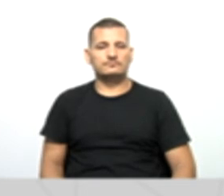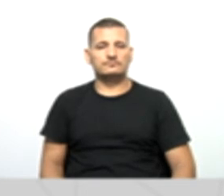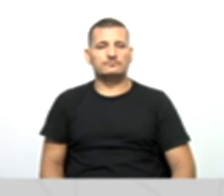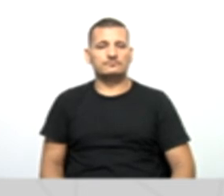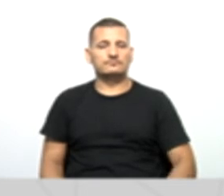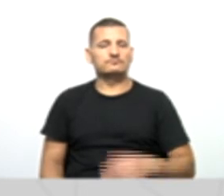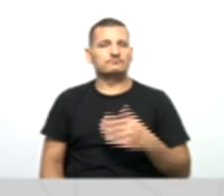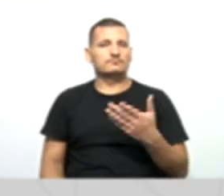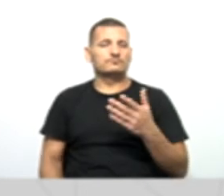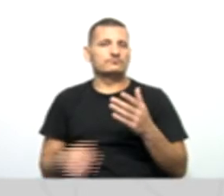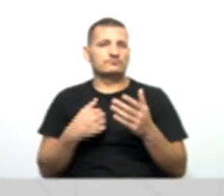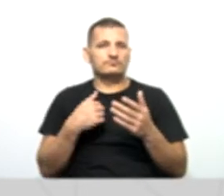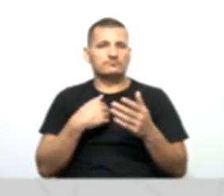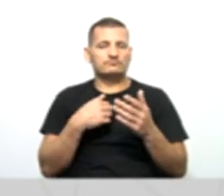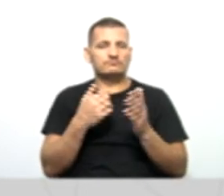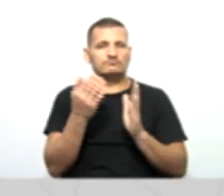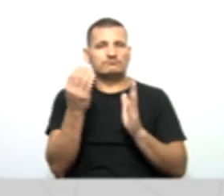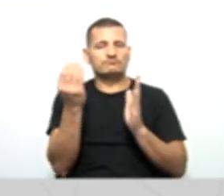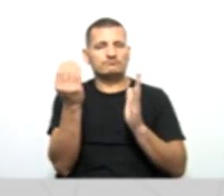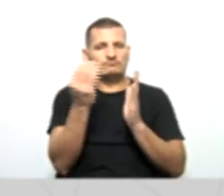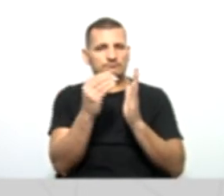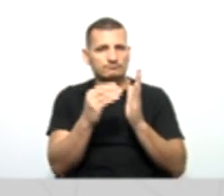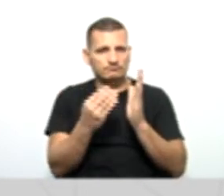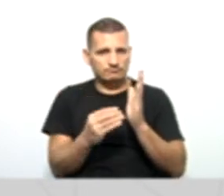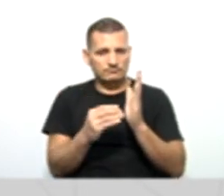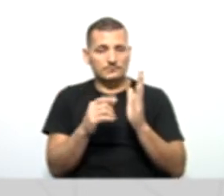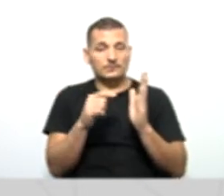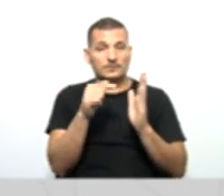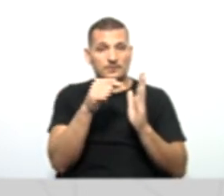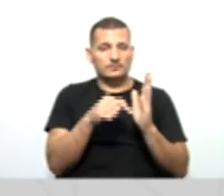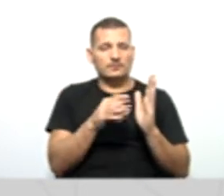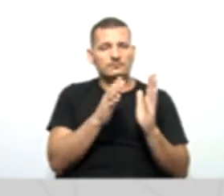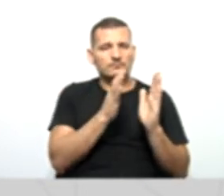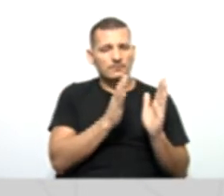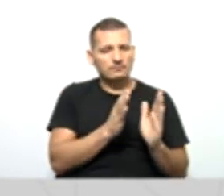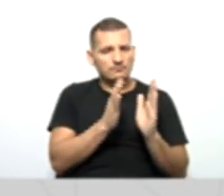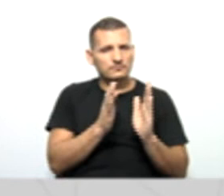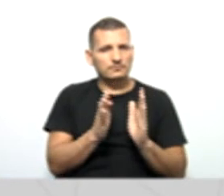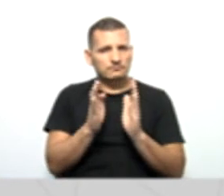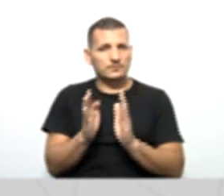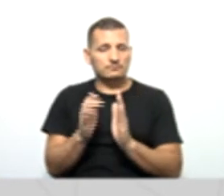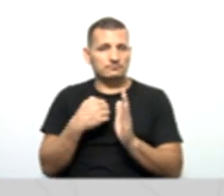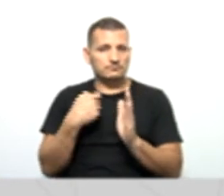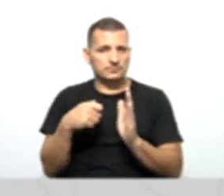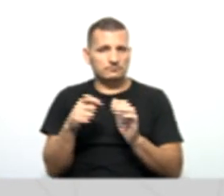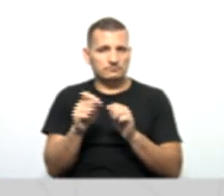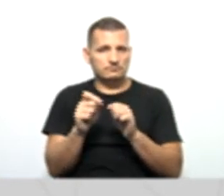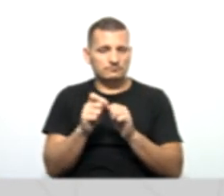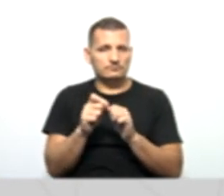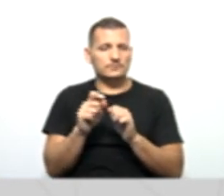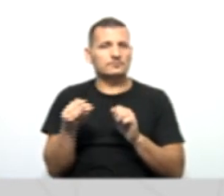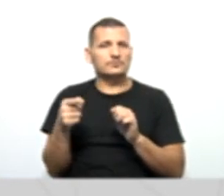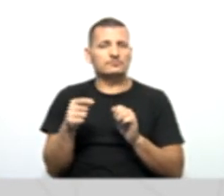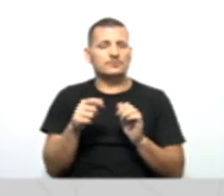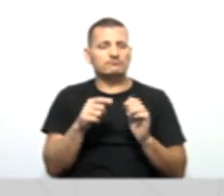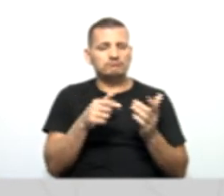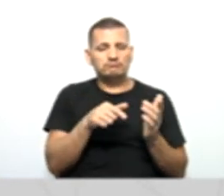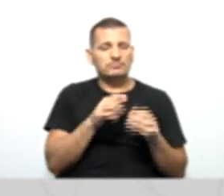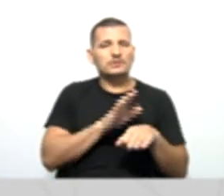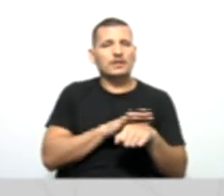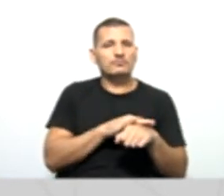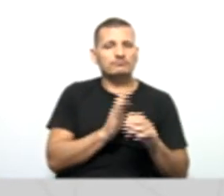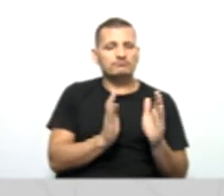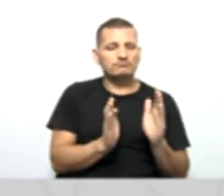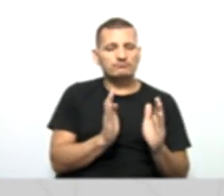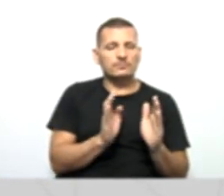vou definir as atividades, vou colocar ela numa sequência que eu tenho que realizar e vou determinar qual é o tempo que eu tenho.